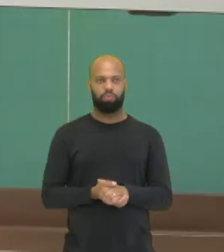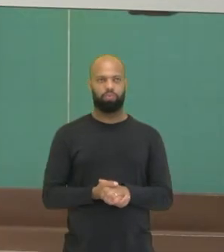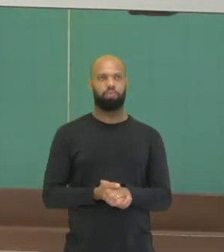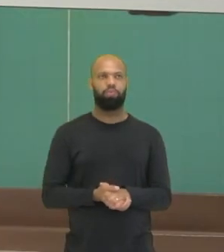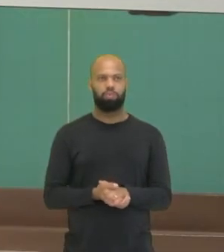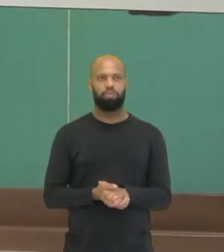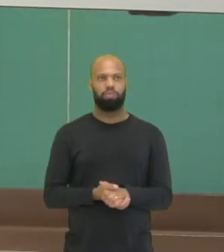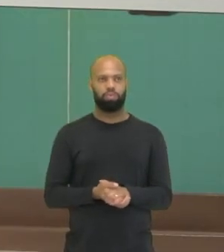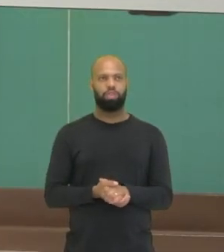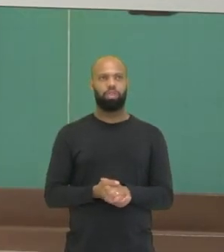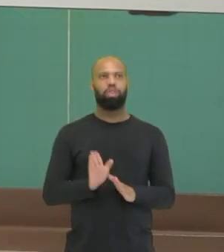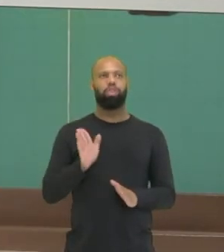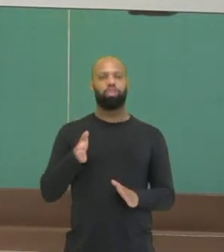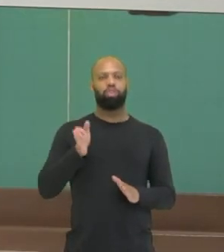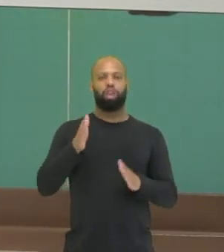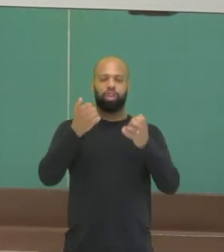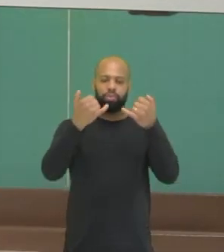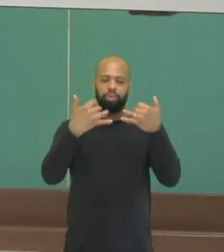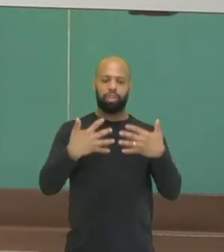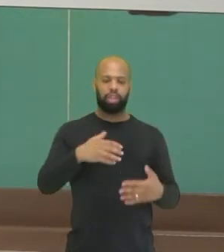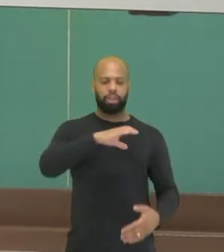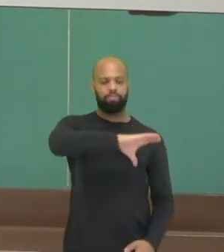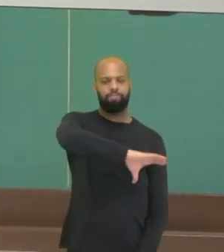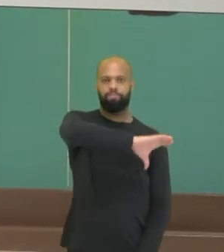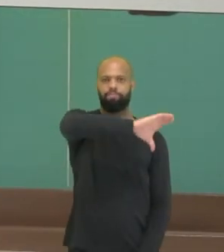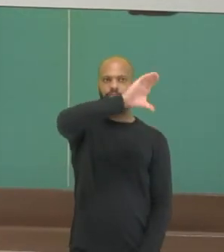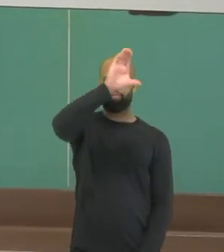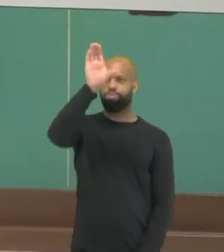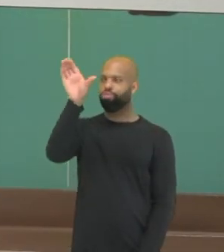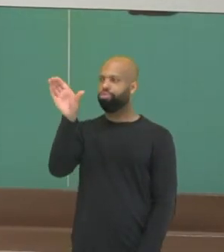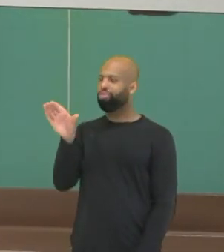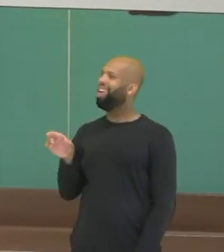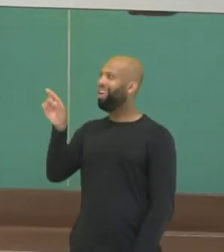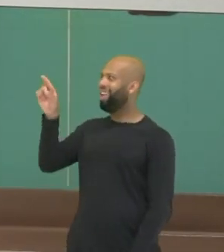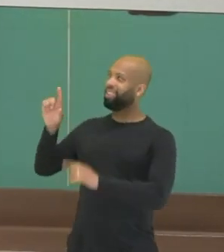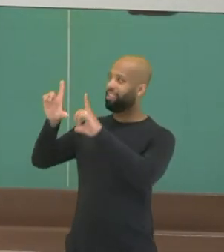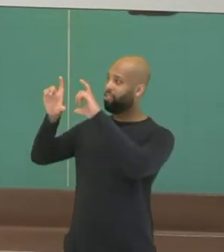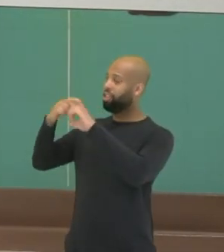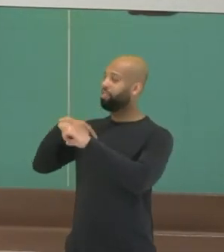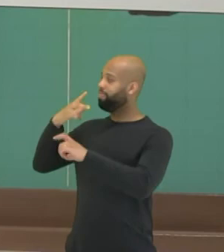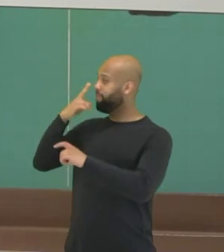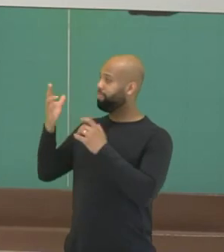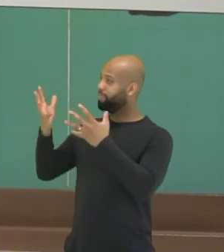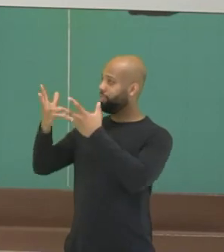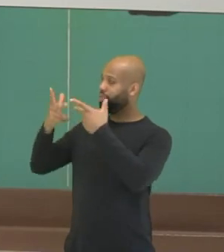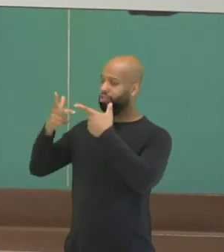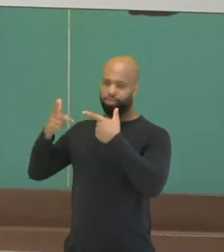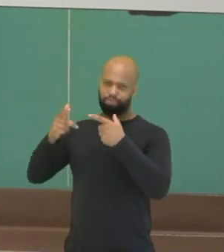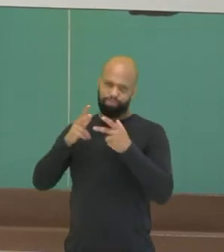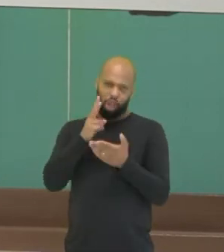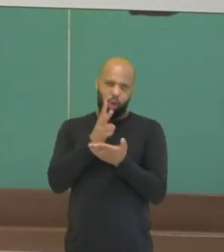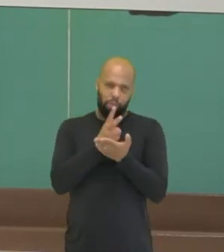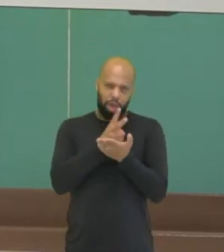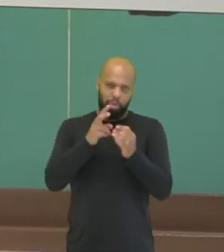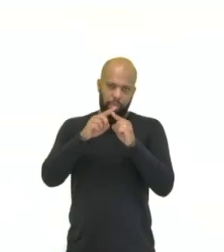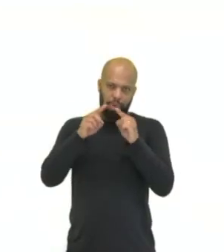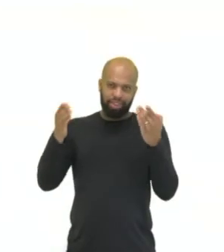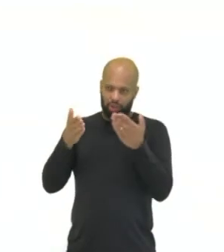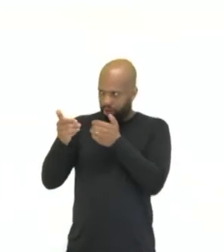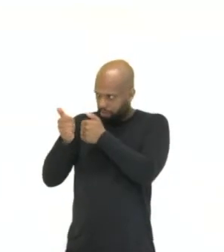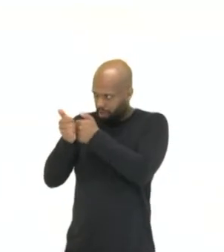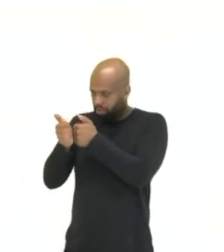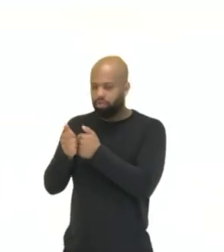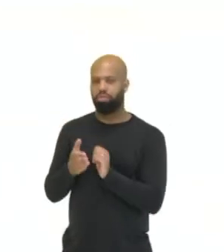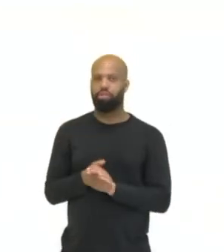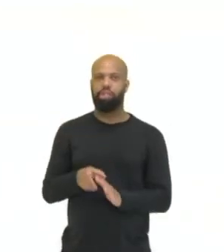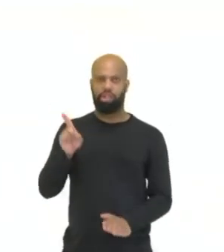Falei do arco, tá aqui uma imagem, eu acho fantástica, é aquela lá, é o arco, é considerado um dos